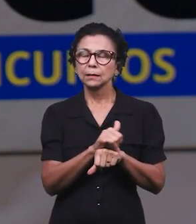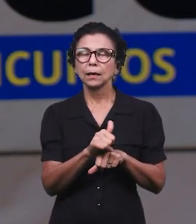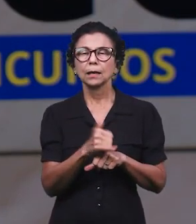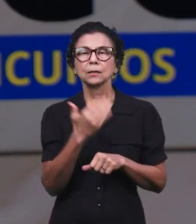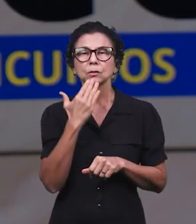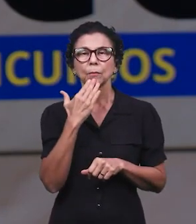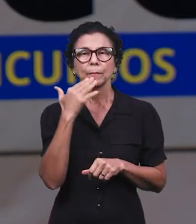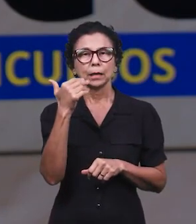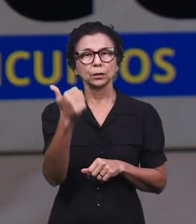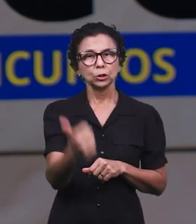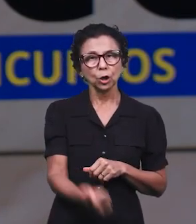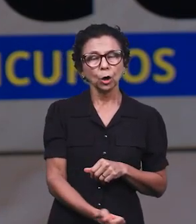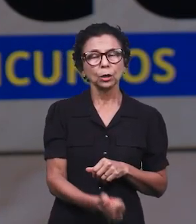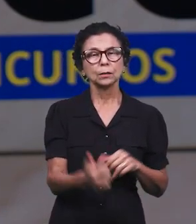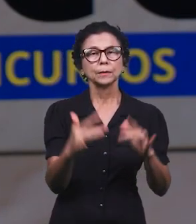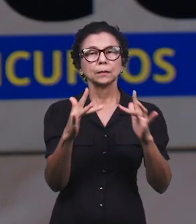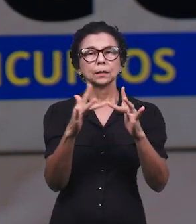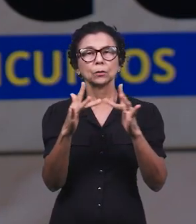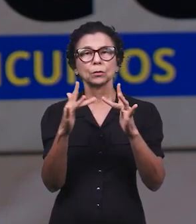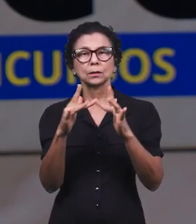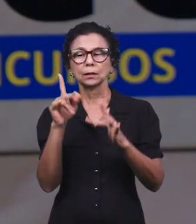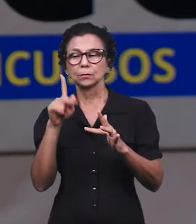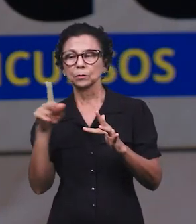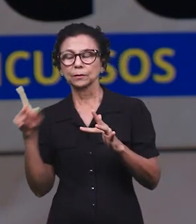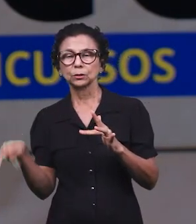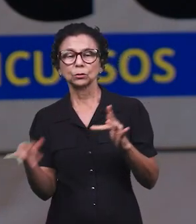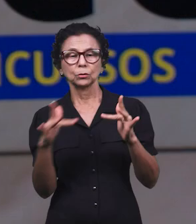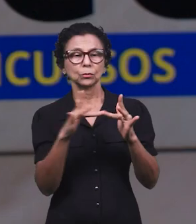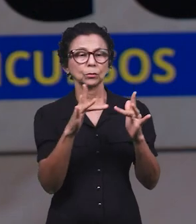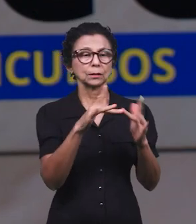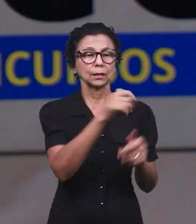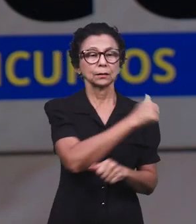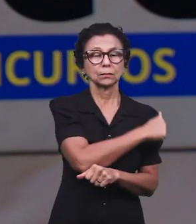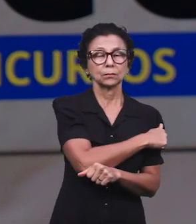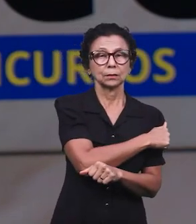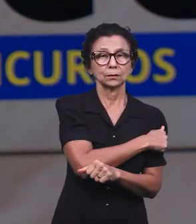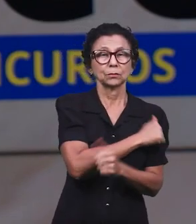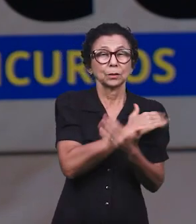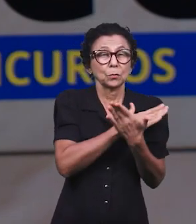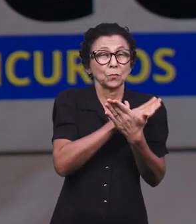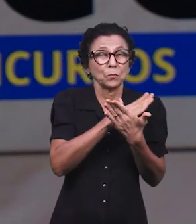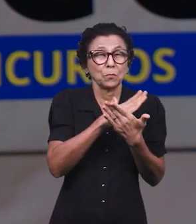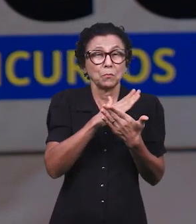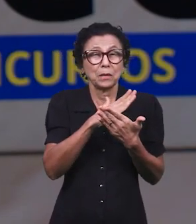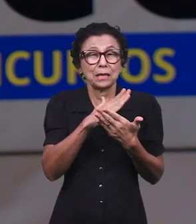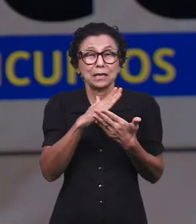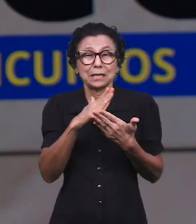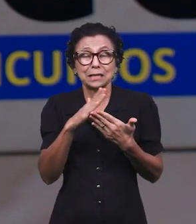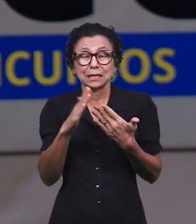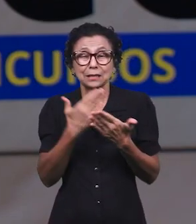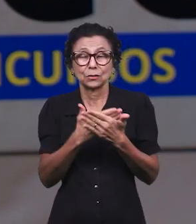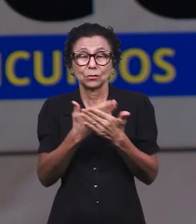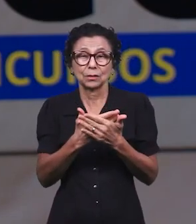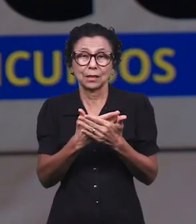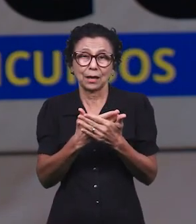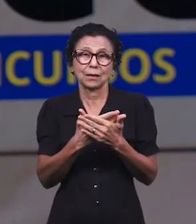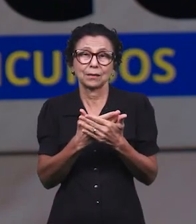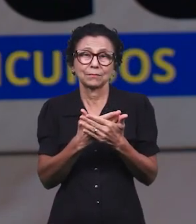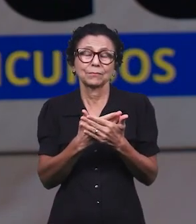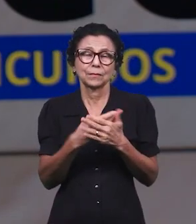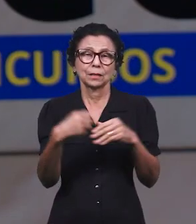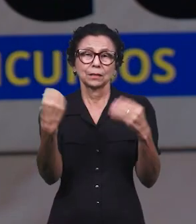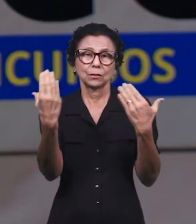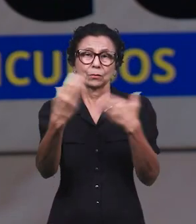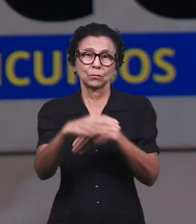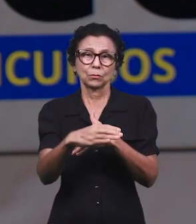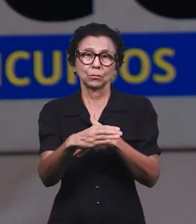outros alunos. Isso pode ser muito interessante quando você está no começo dos estudos, tá certo? Então, para quem está começando,